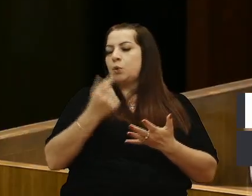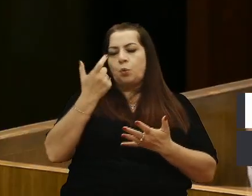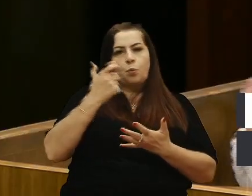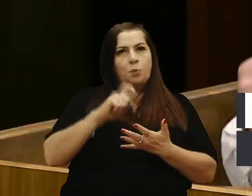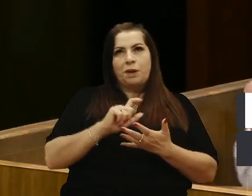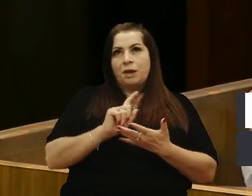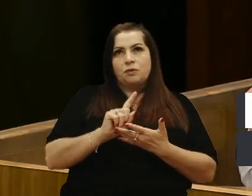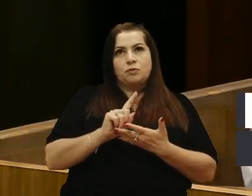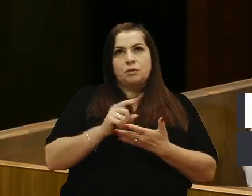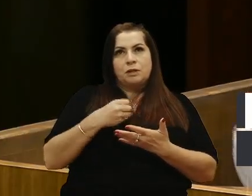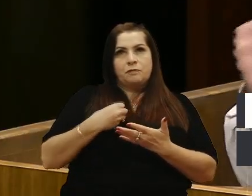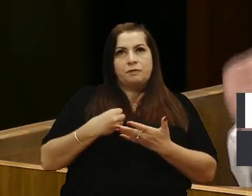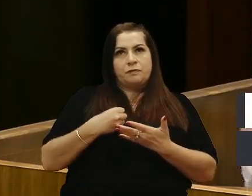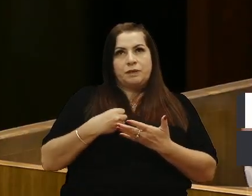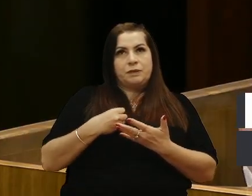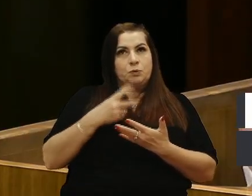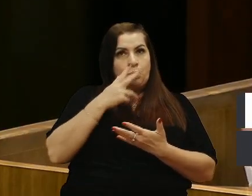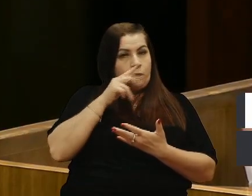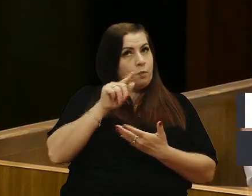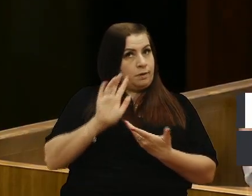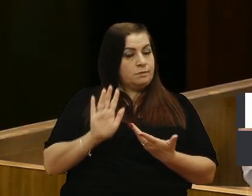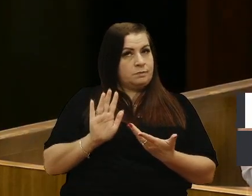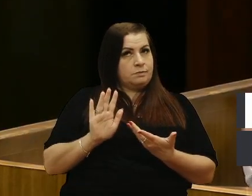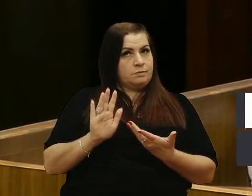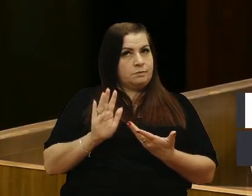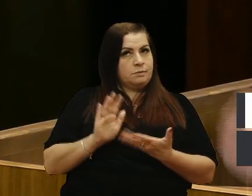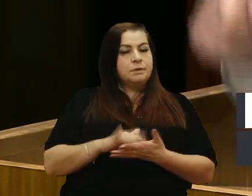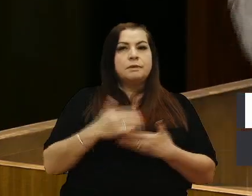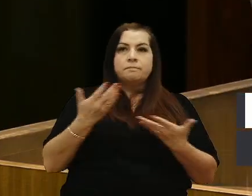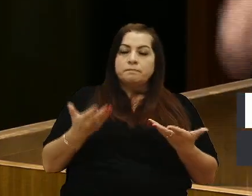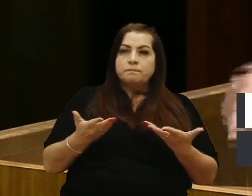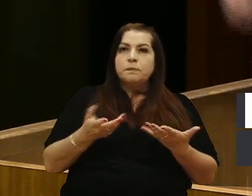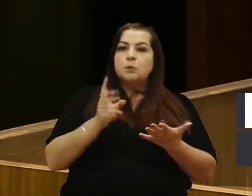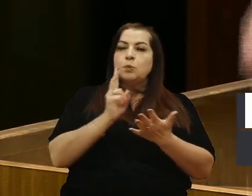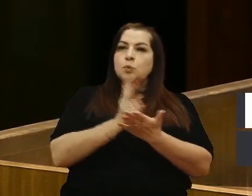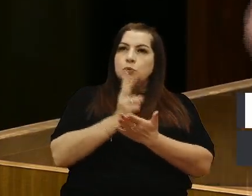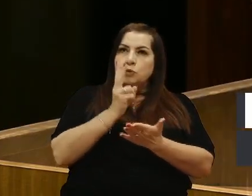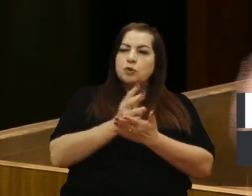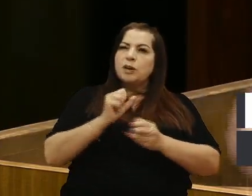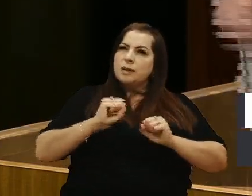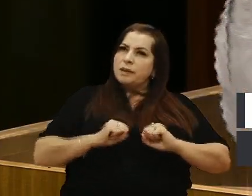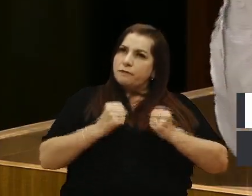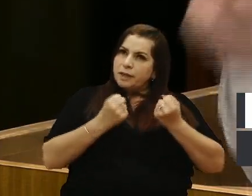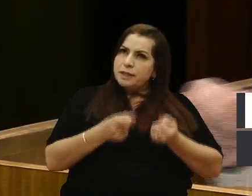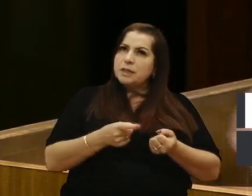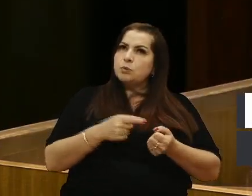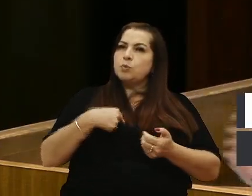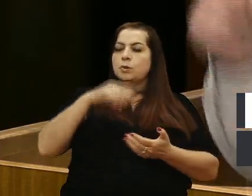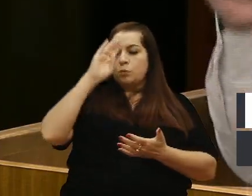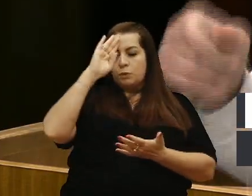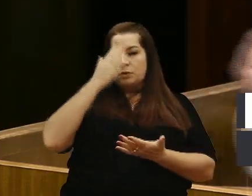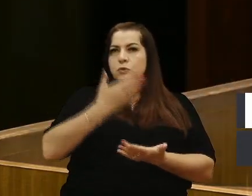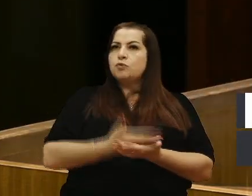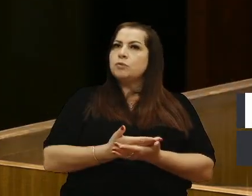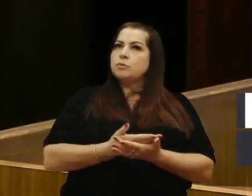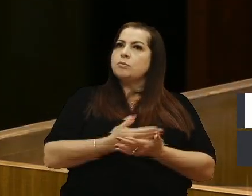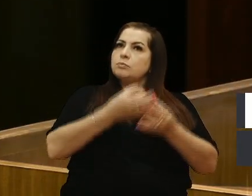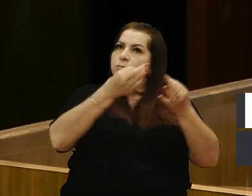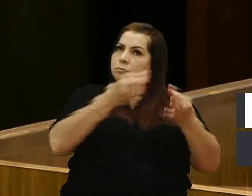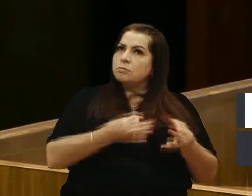que estamos vivendo numa situação como essa. Então, continuarei defendendo aquilo que eu acredito que é